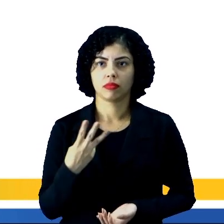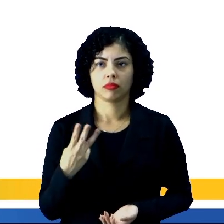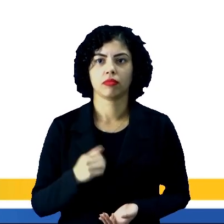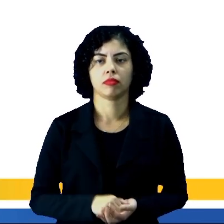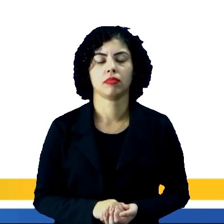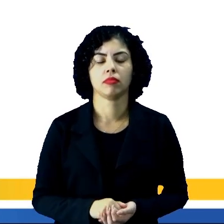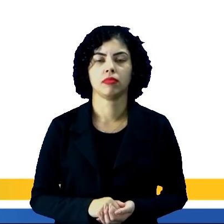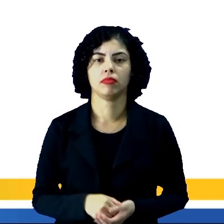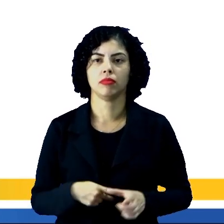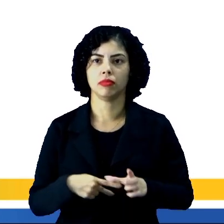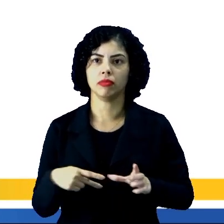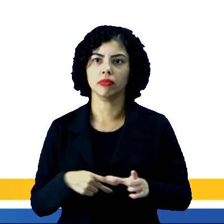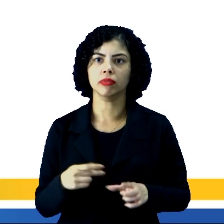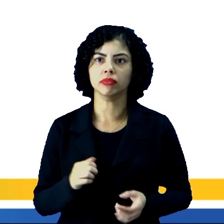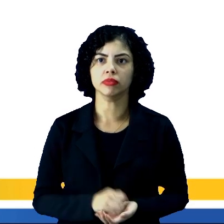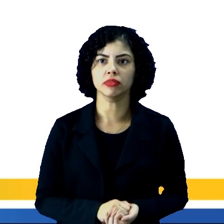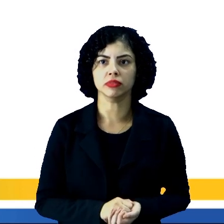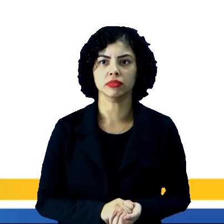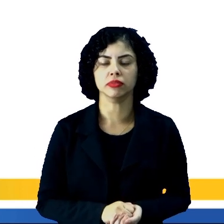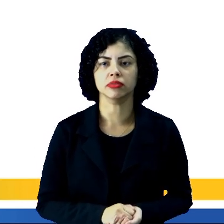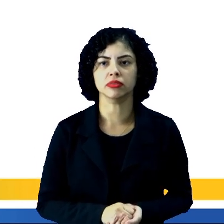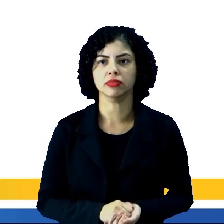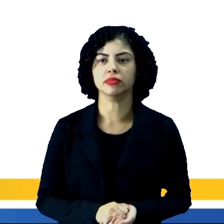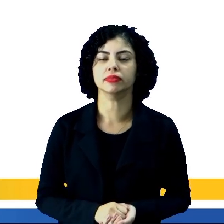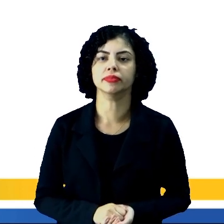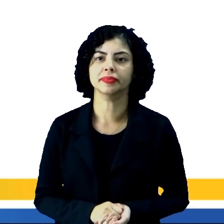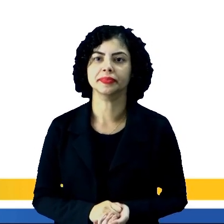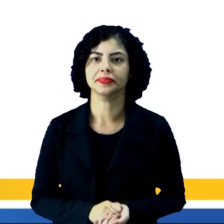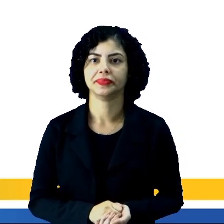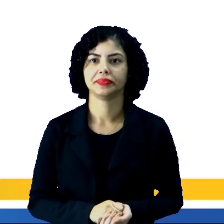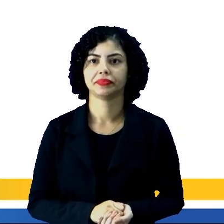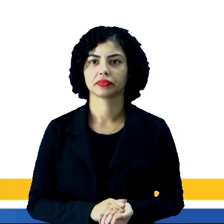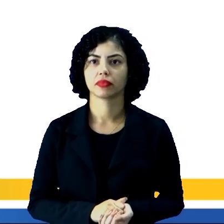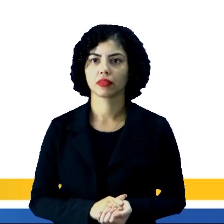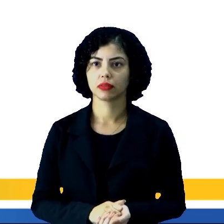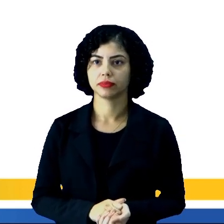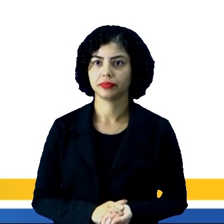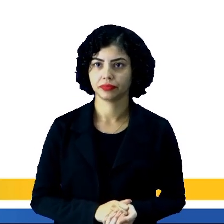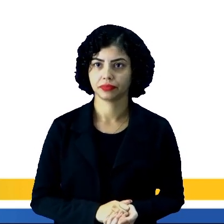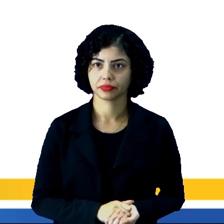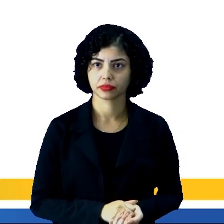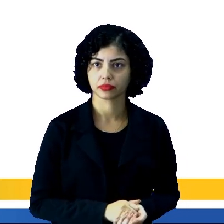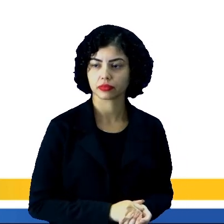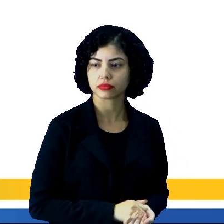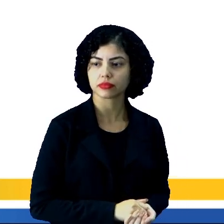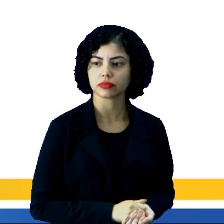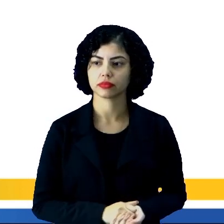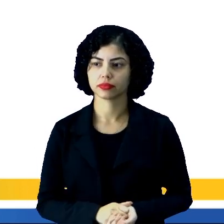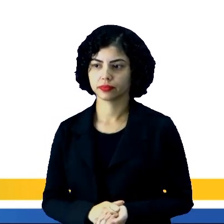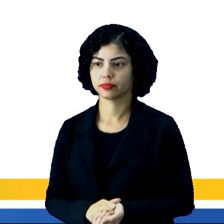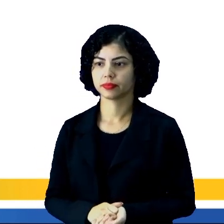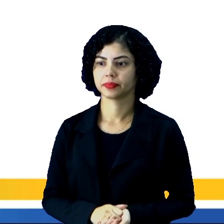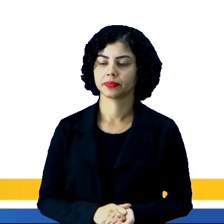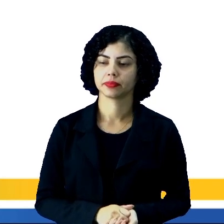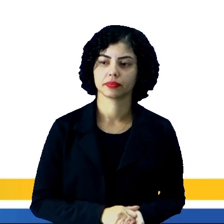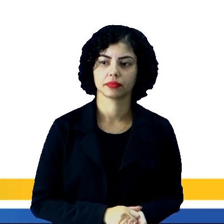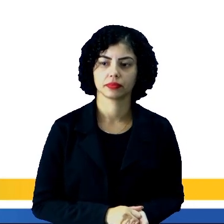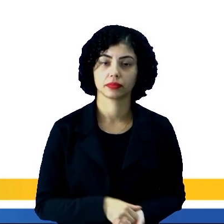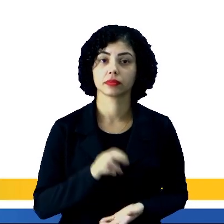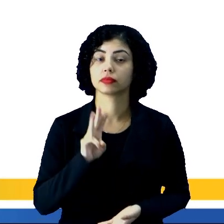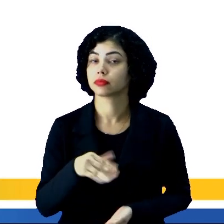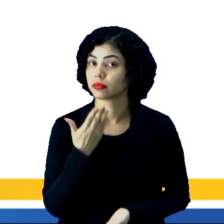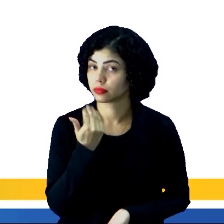do plural e irmãos é o quê predicado ele é como instalada todo Lurdes